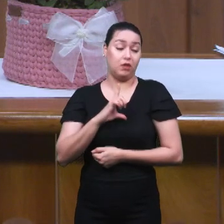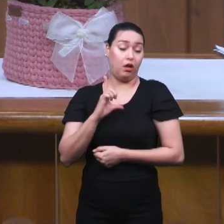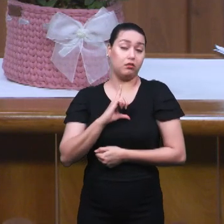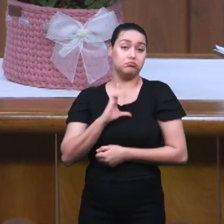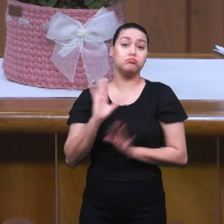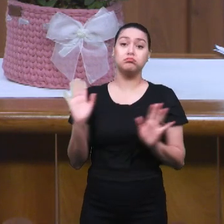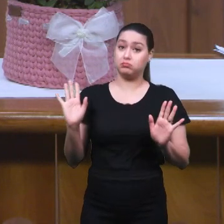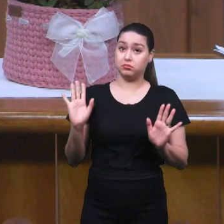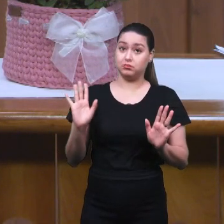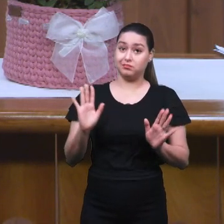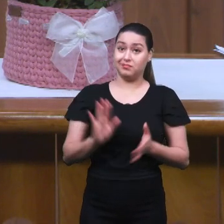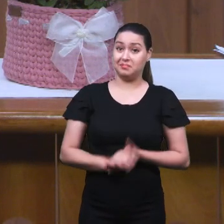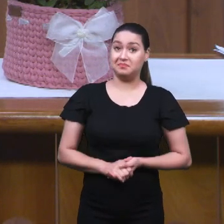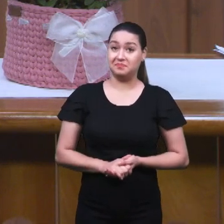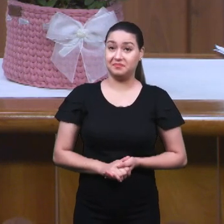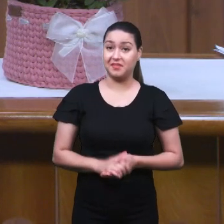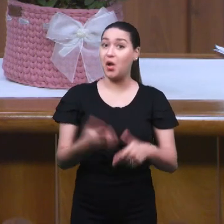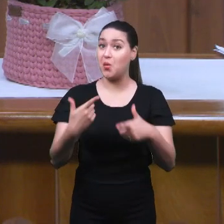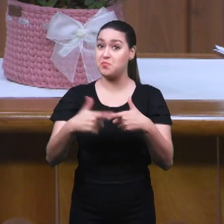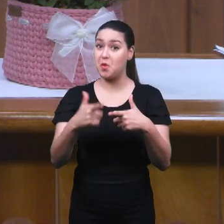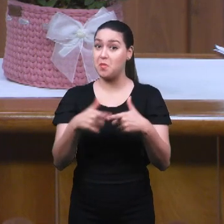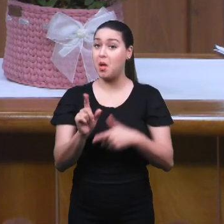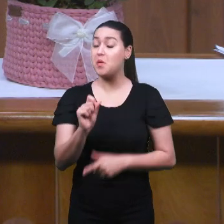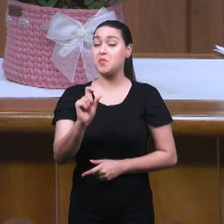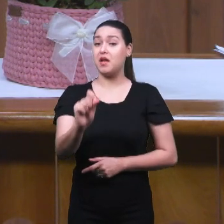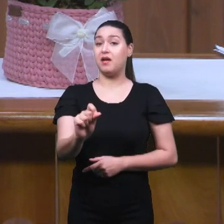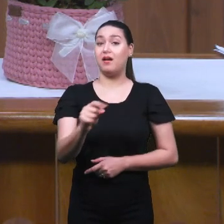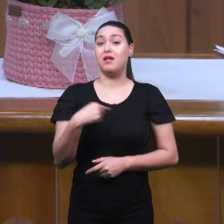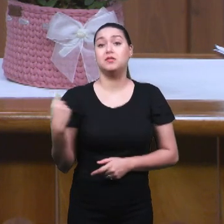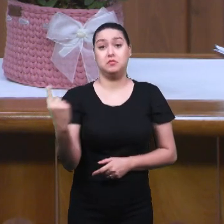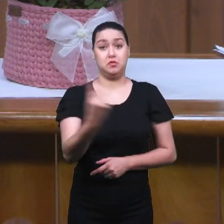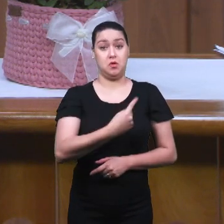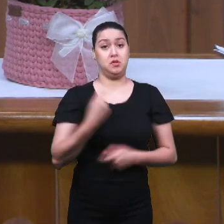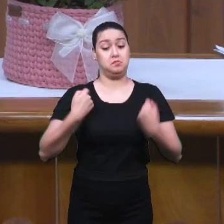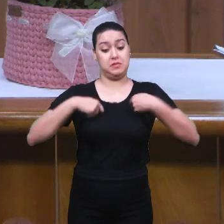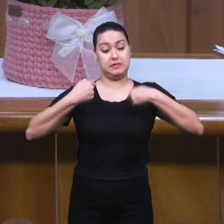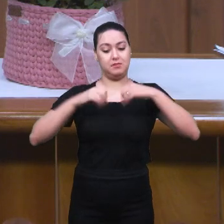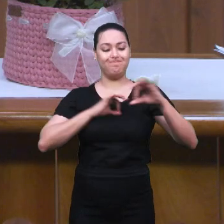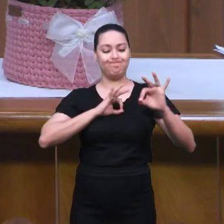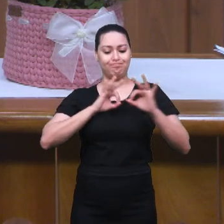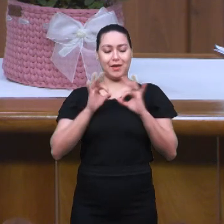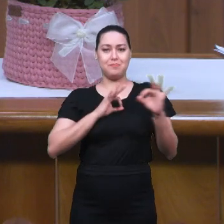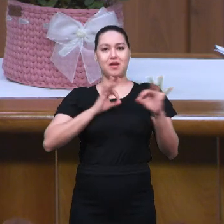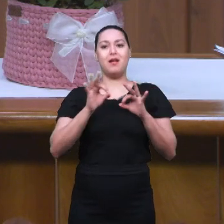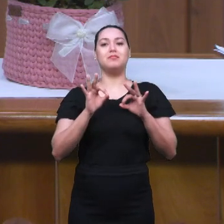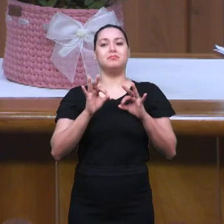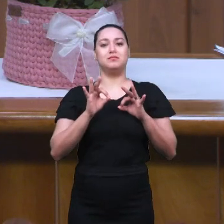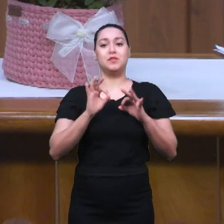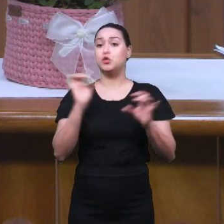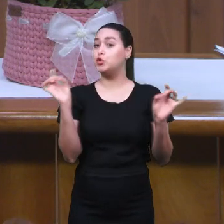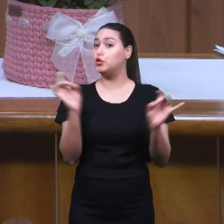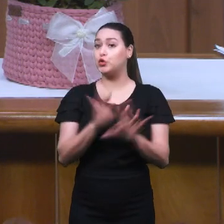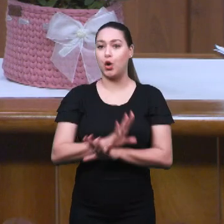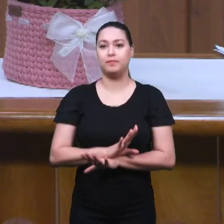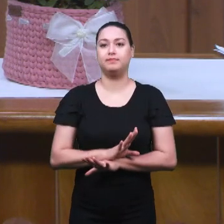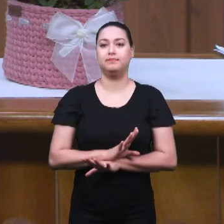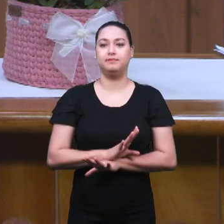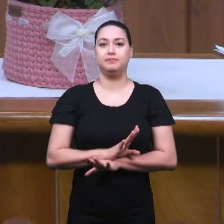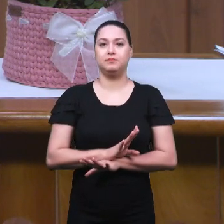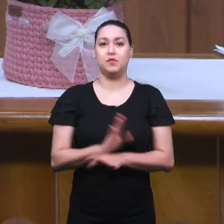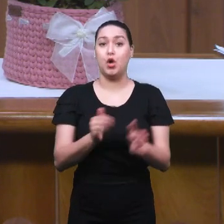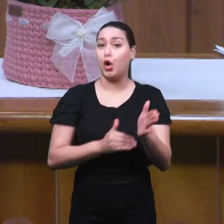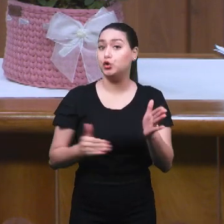grande problema está em que nós temos que estar preparados. Só isso. Tudo